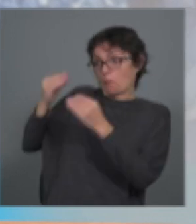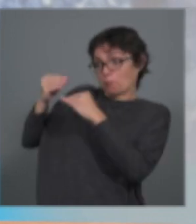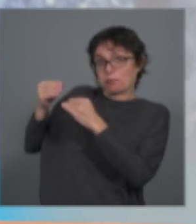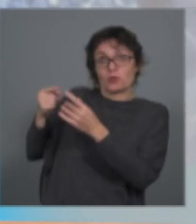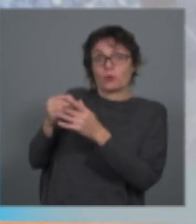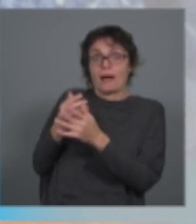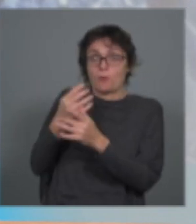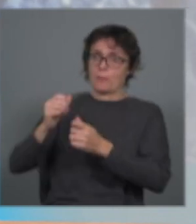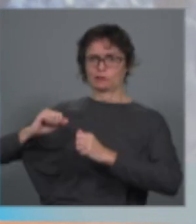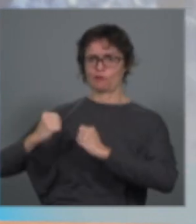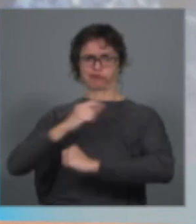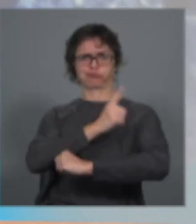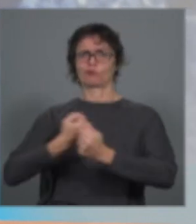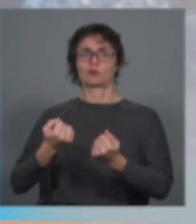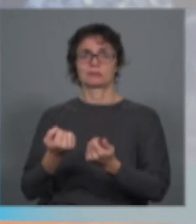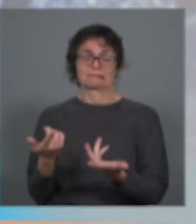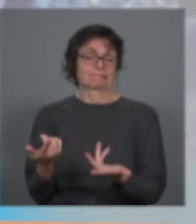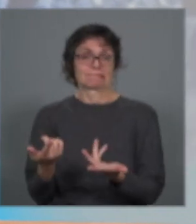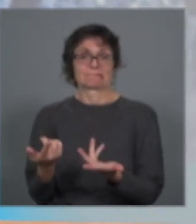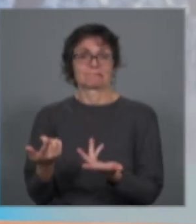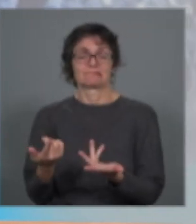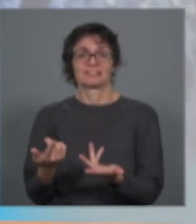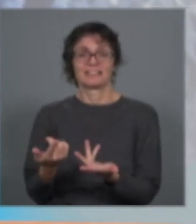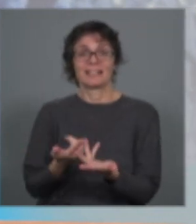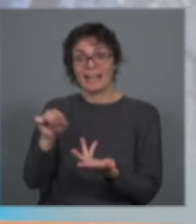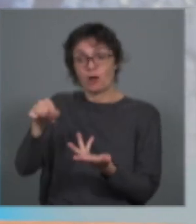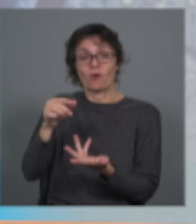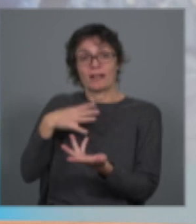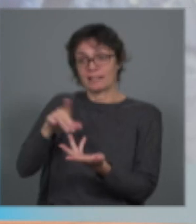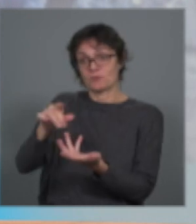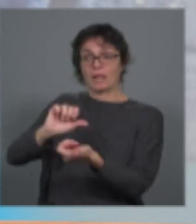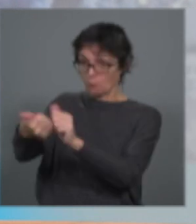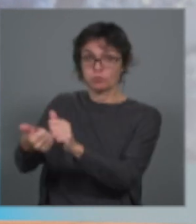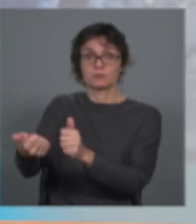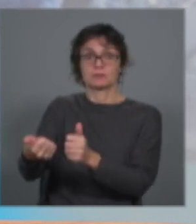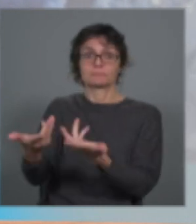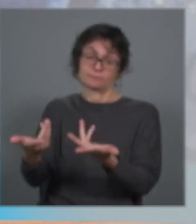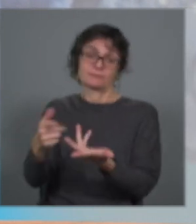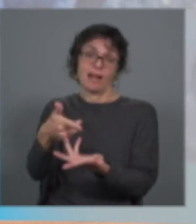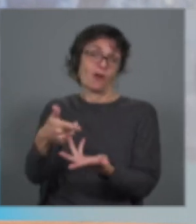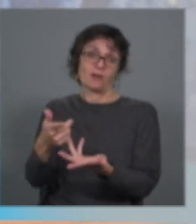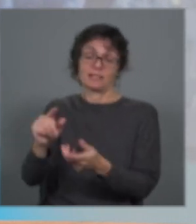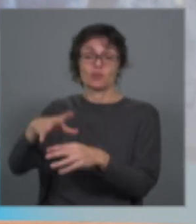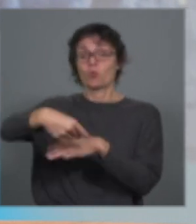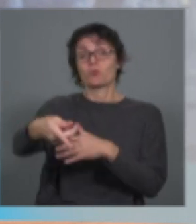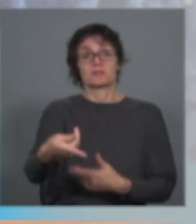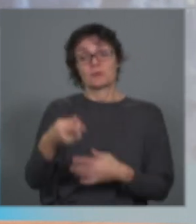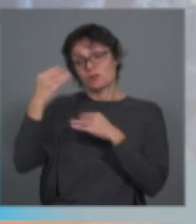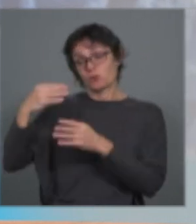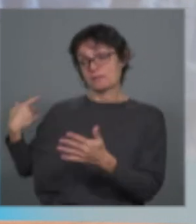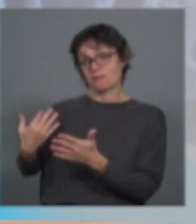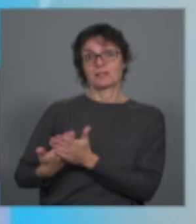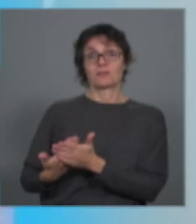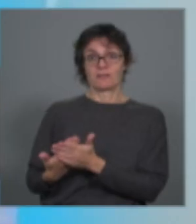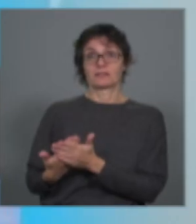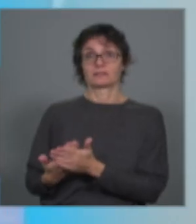pessoal do marketing não ter utilizado essa metáfora. Agora paga-se. Sim, enfim, e em muitos setores da sociedade que